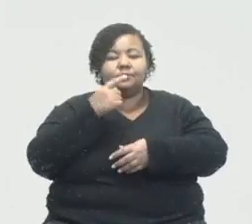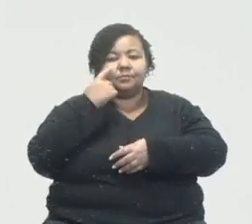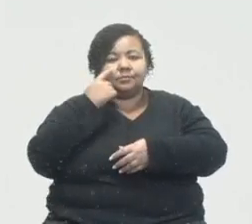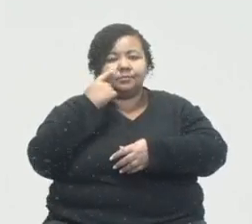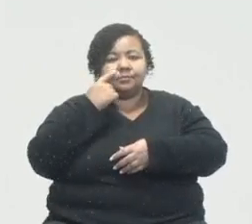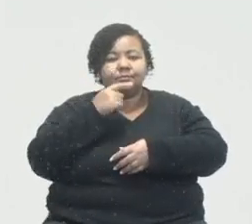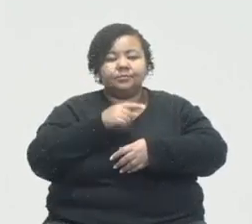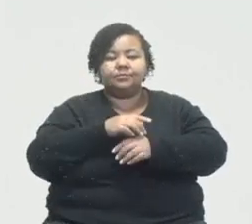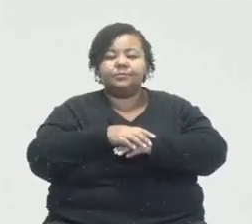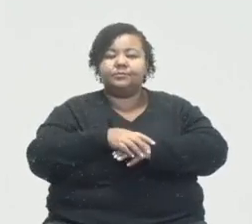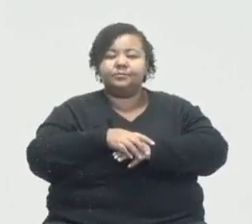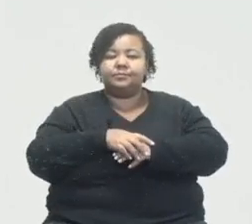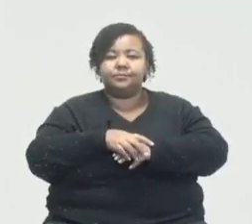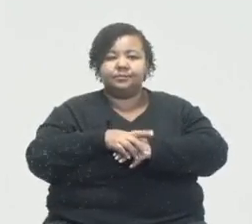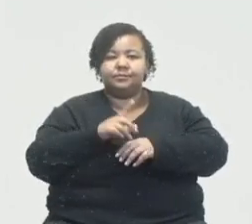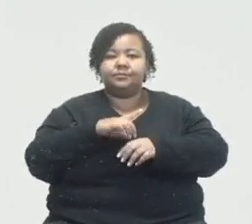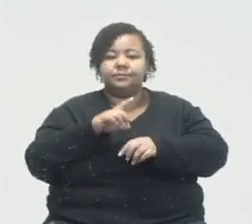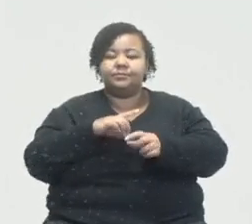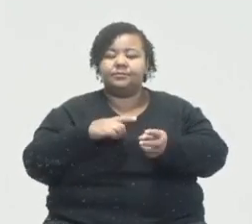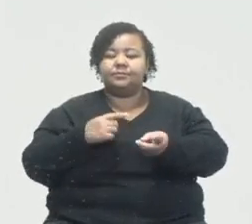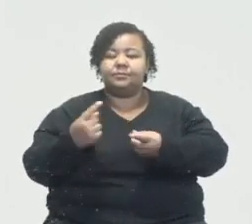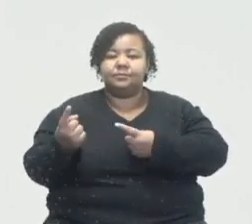nós temos essa seguinte relação